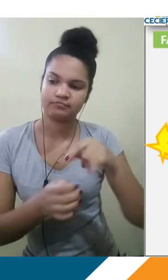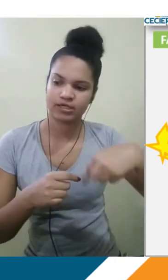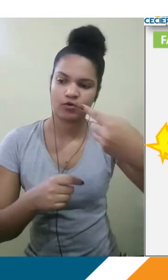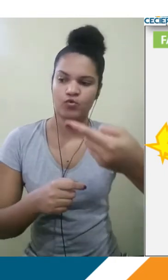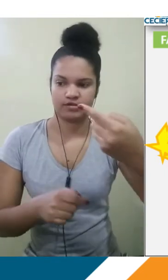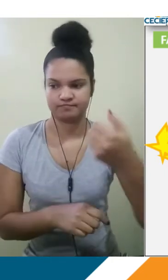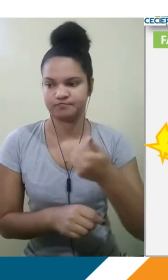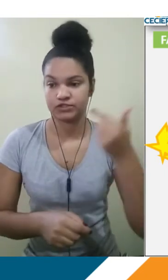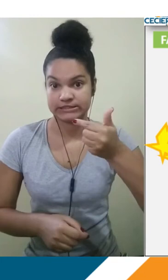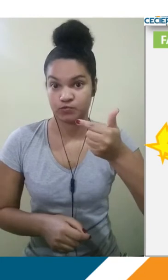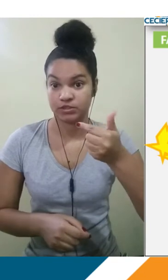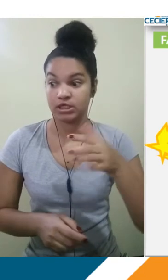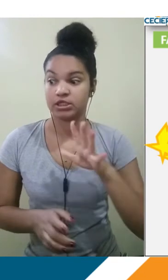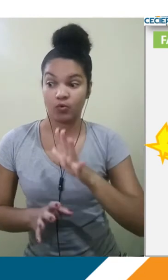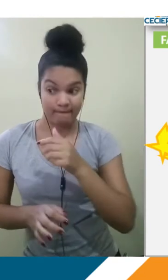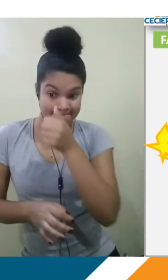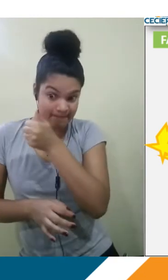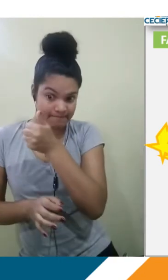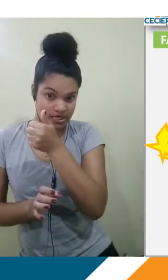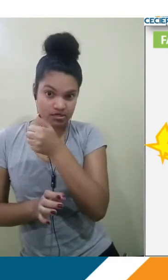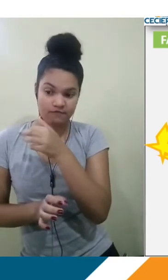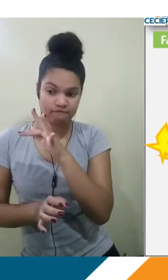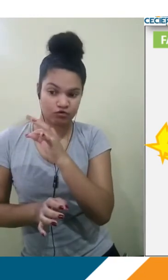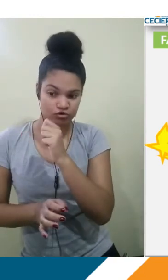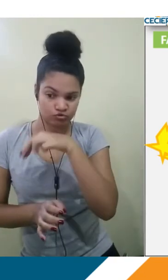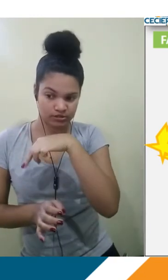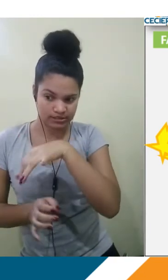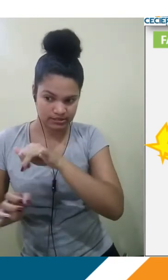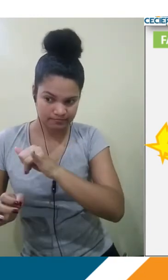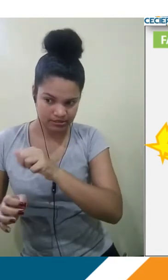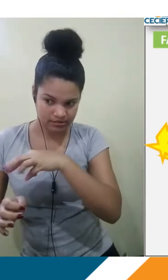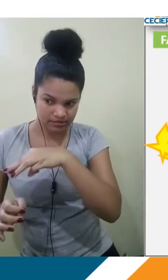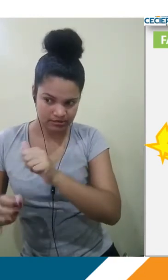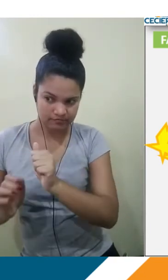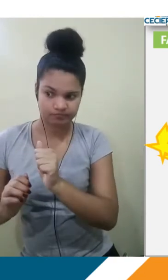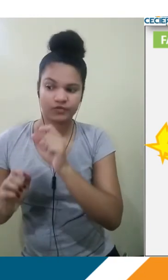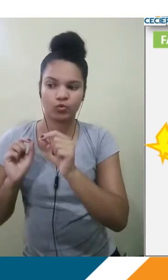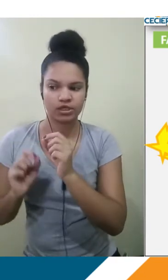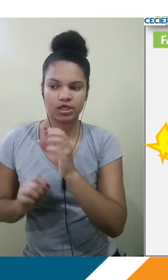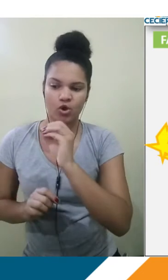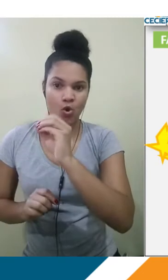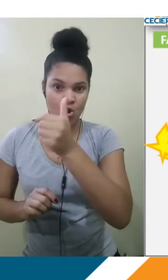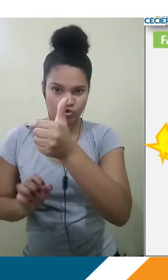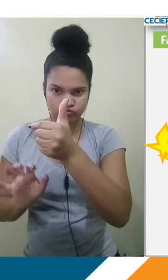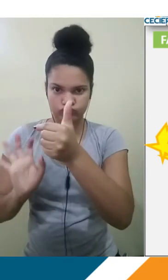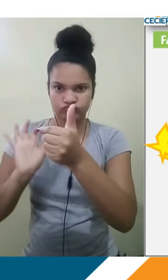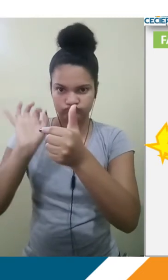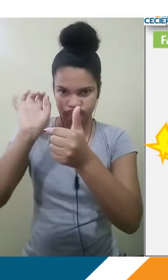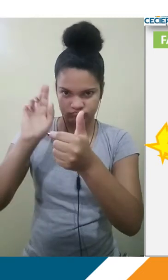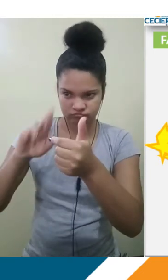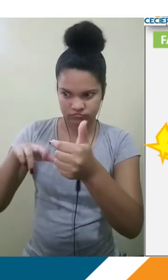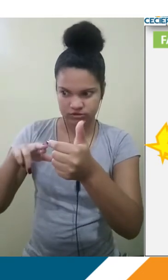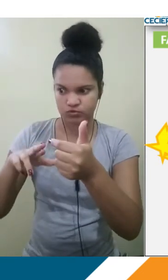fase. Então a fase fotoquímica tem como produtos o oxigênio, que vem da fotólise da água e